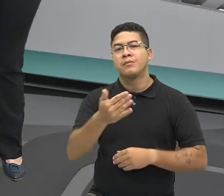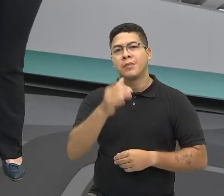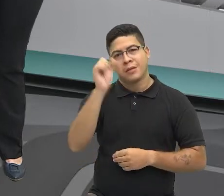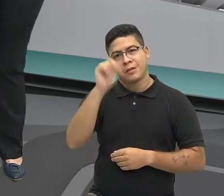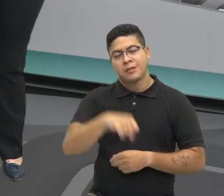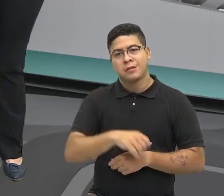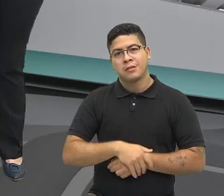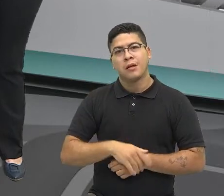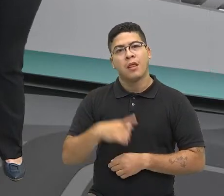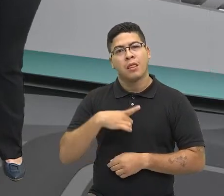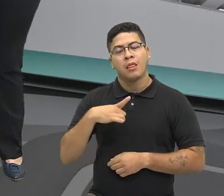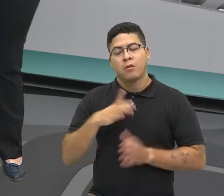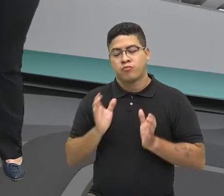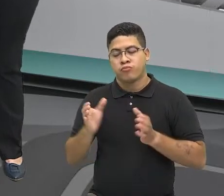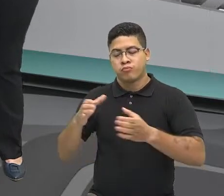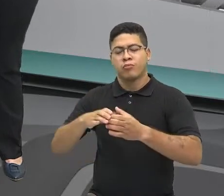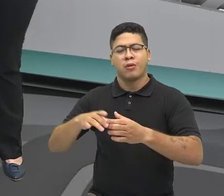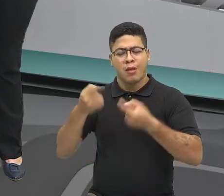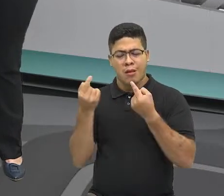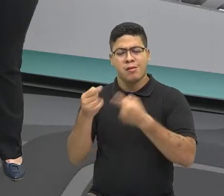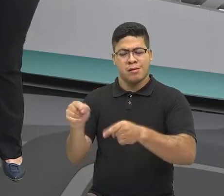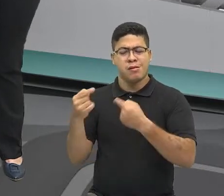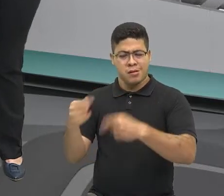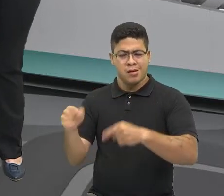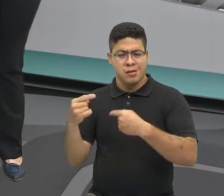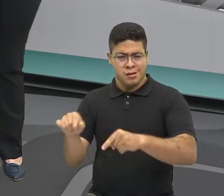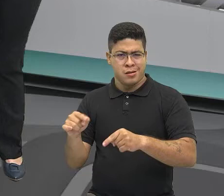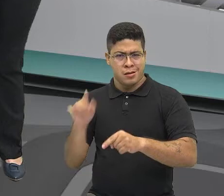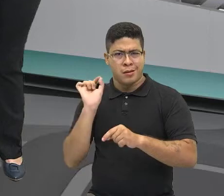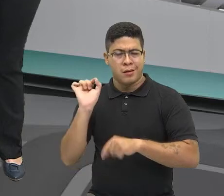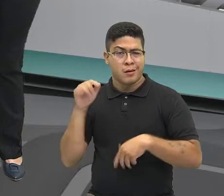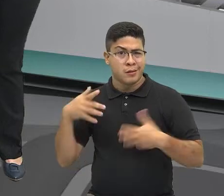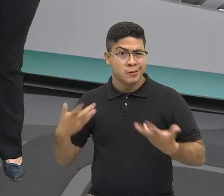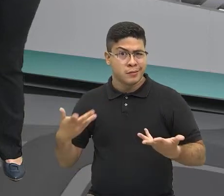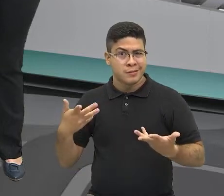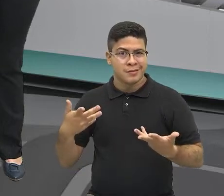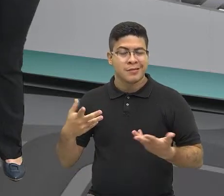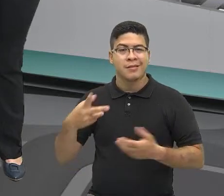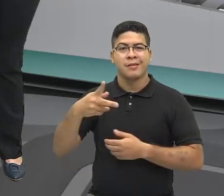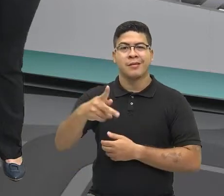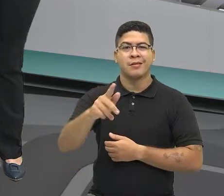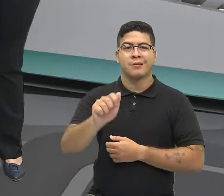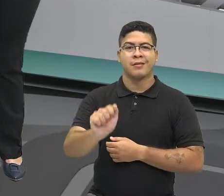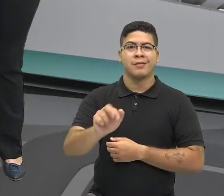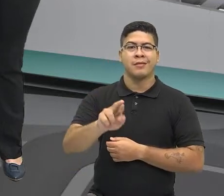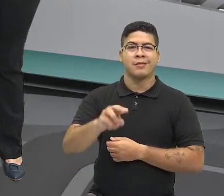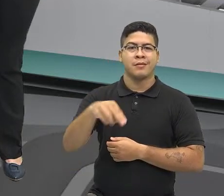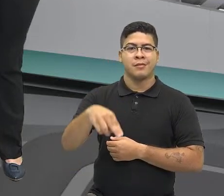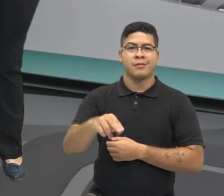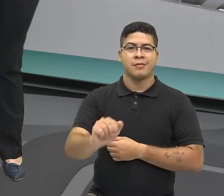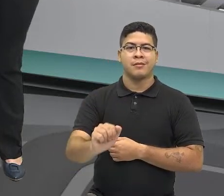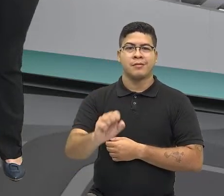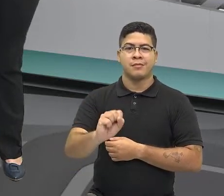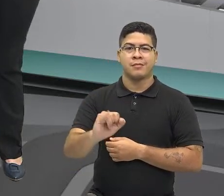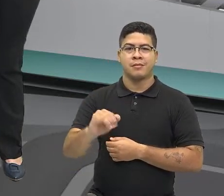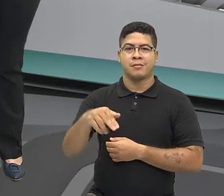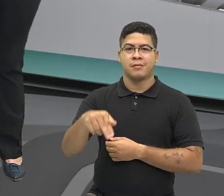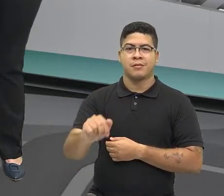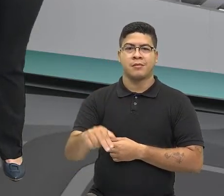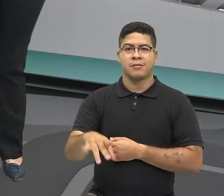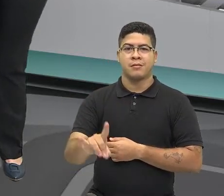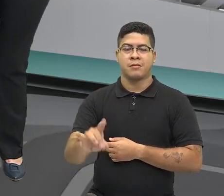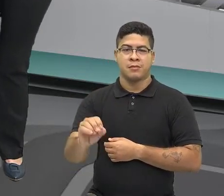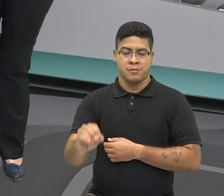uma escola literária que eles criticam aí, né? Qual é? Parnasianismo. Por que o